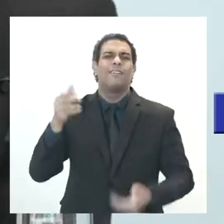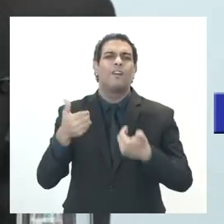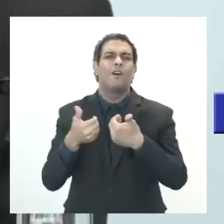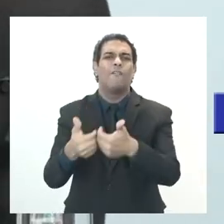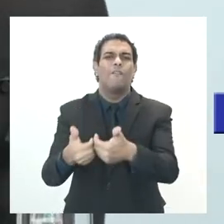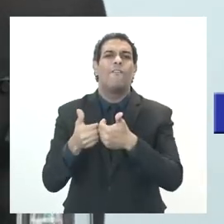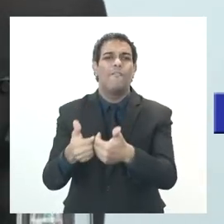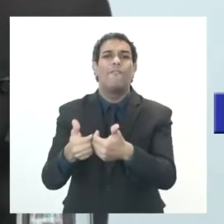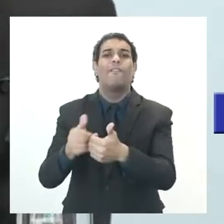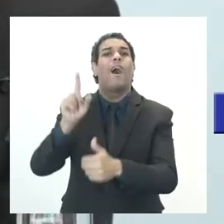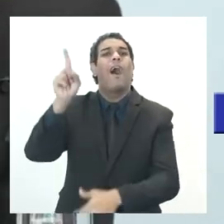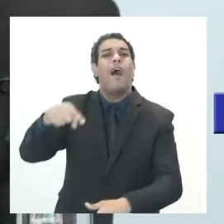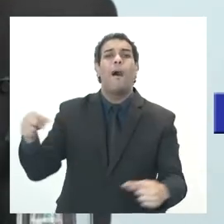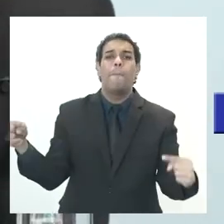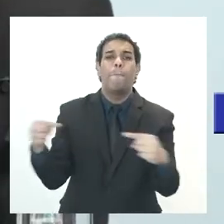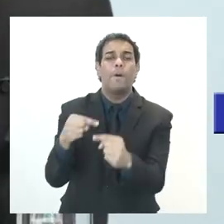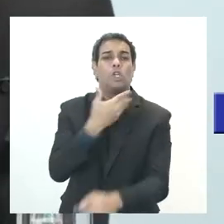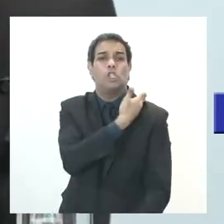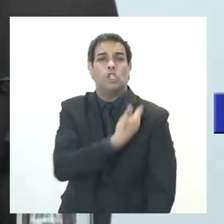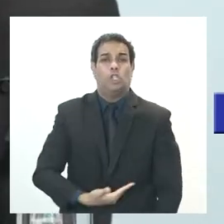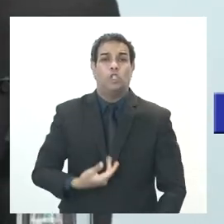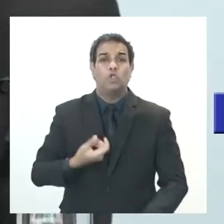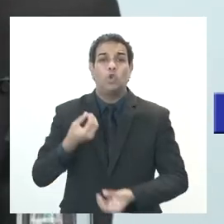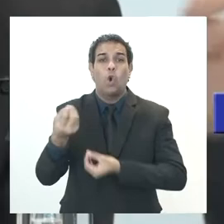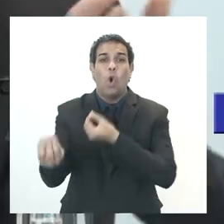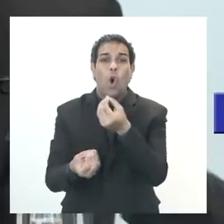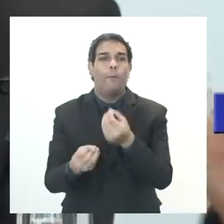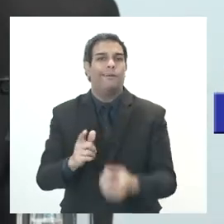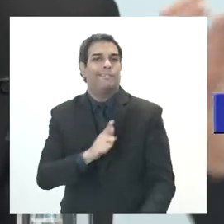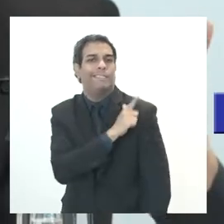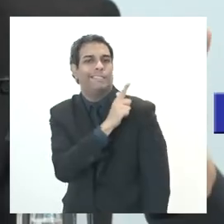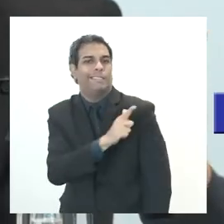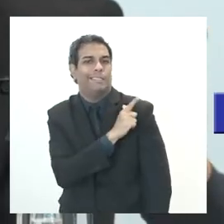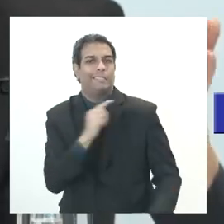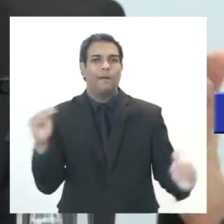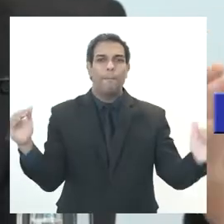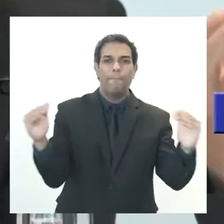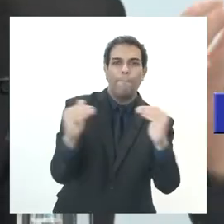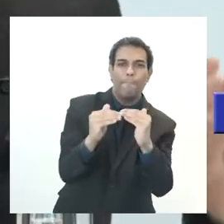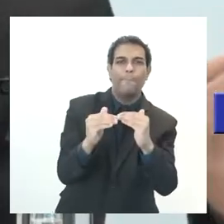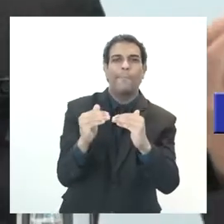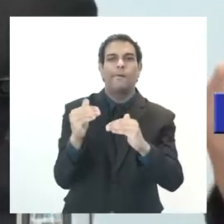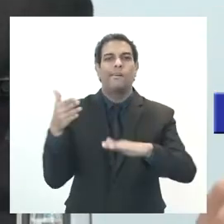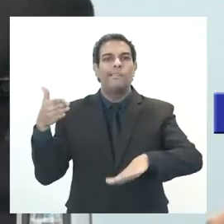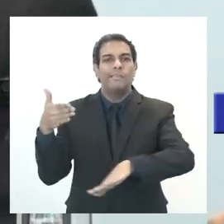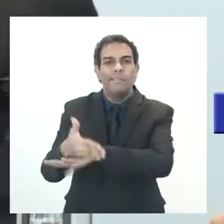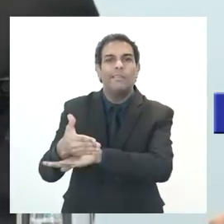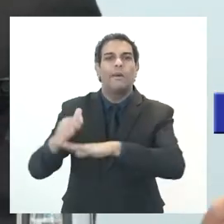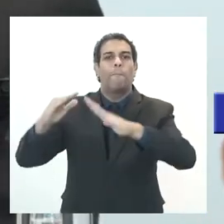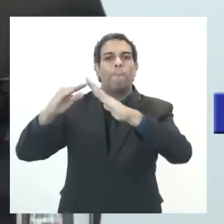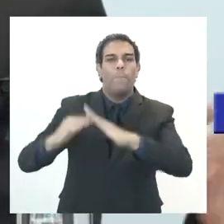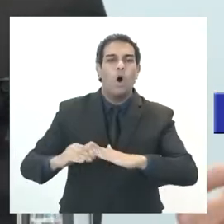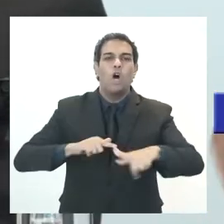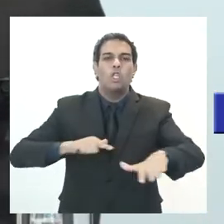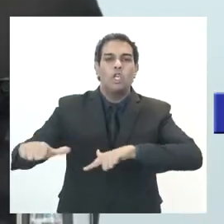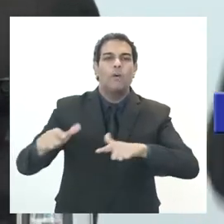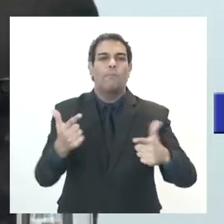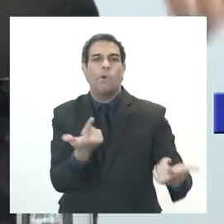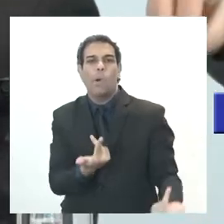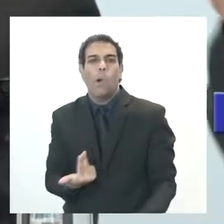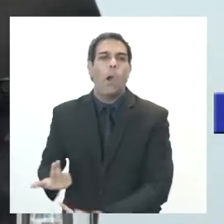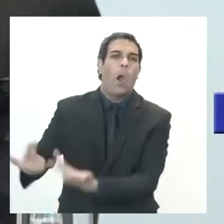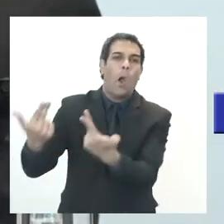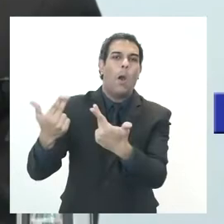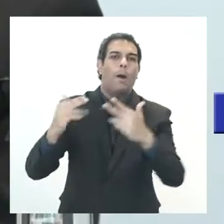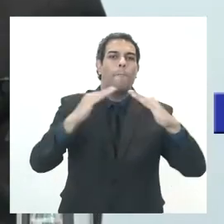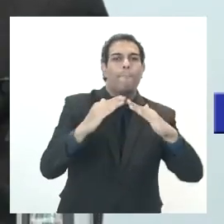administrado pelo Estado porque a maneira de você igual a o acesso ao trabalho a moradia de maneira igual